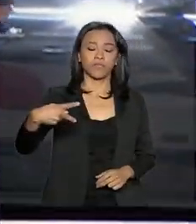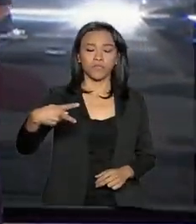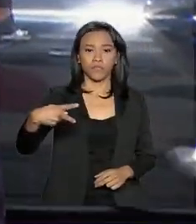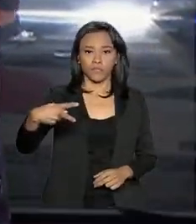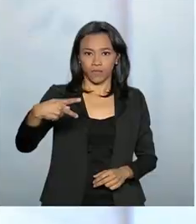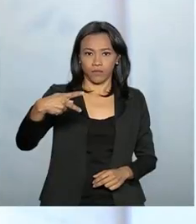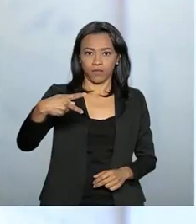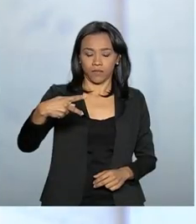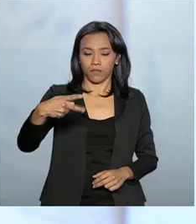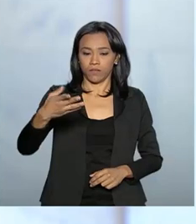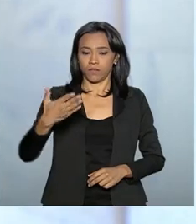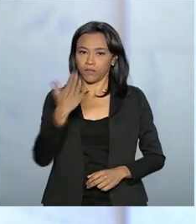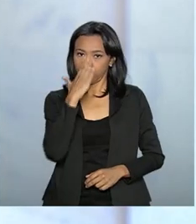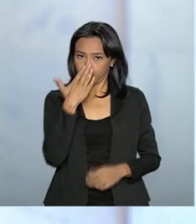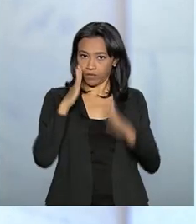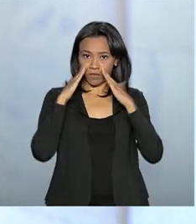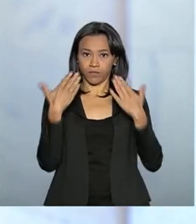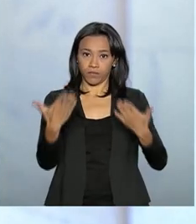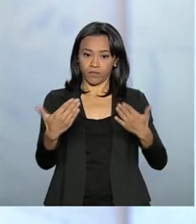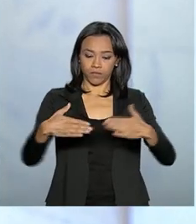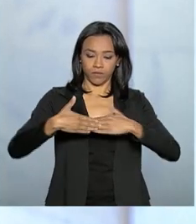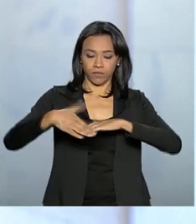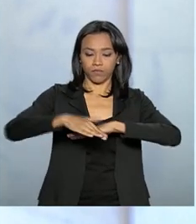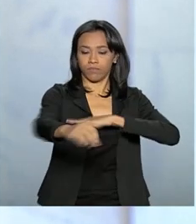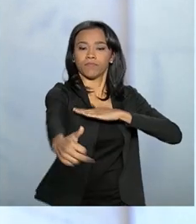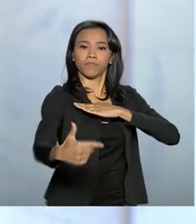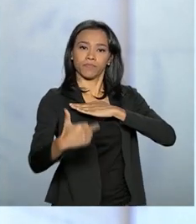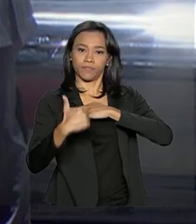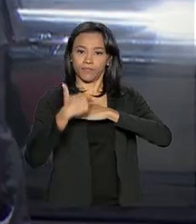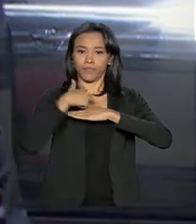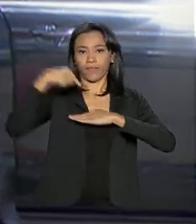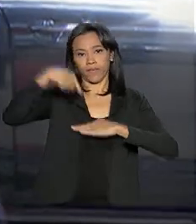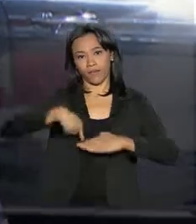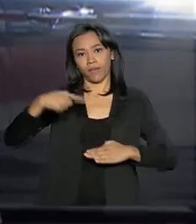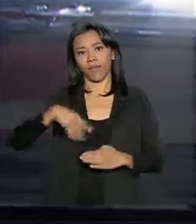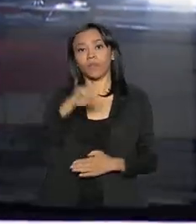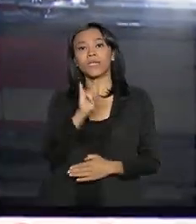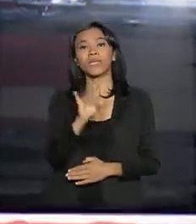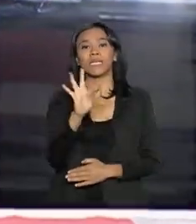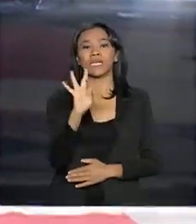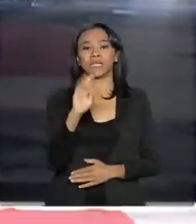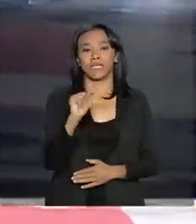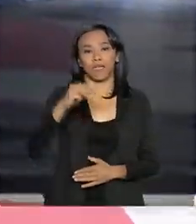na entrada do Palácio Itamaraty, a sede da diplomacia brasileira.